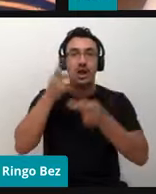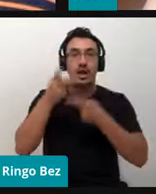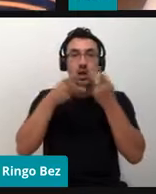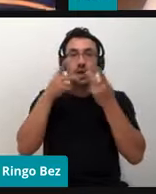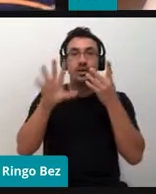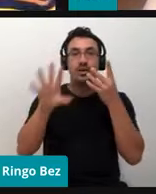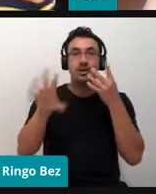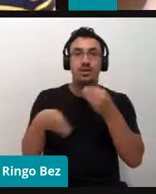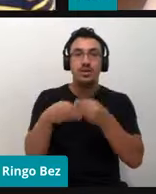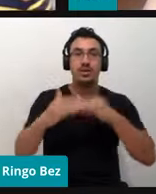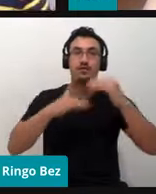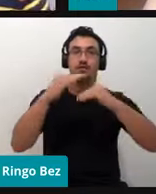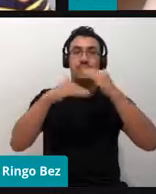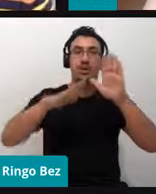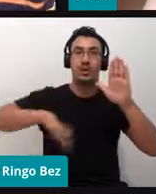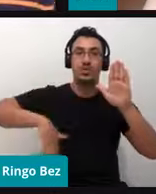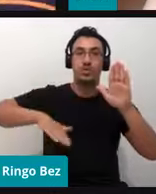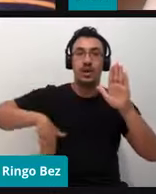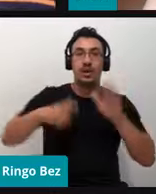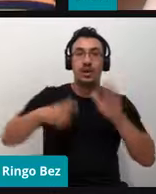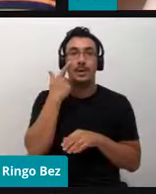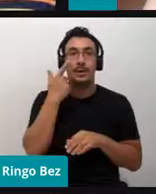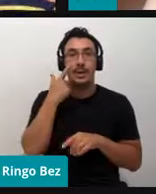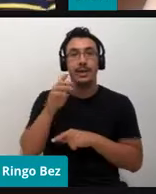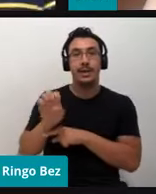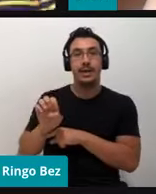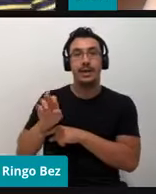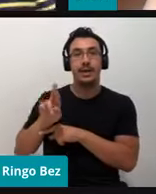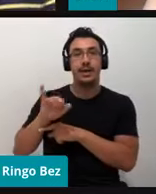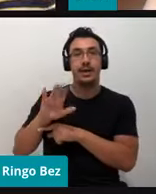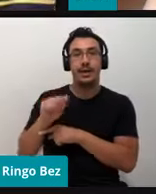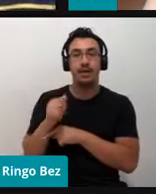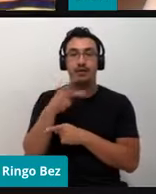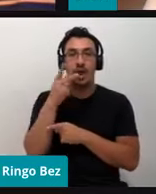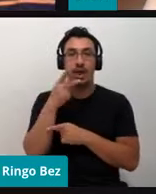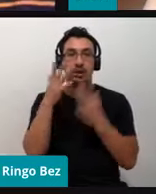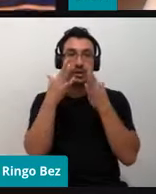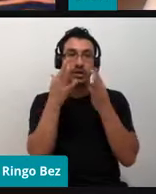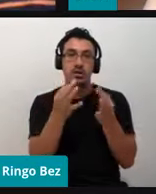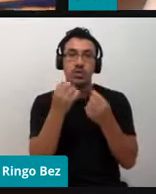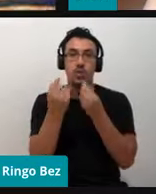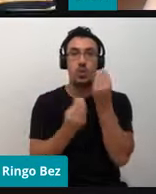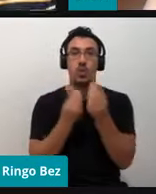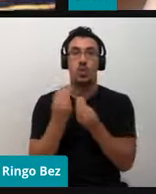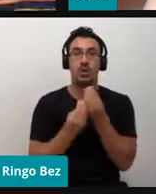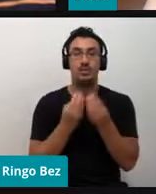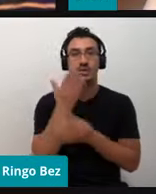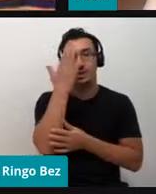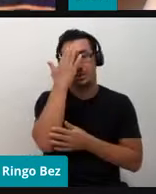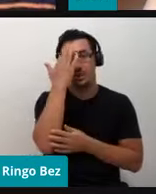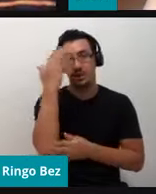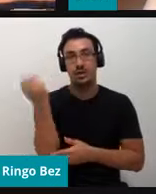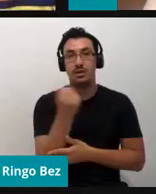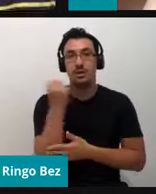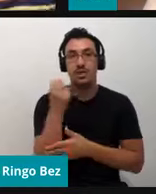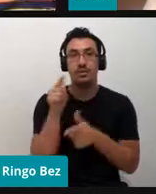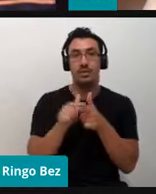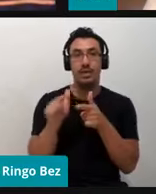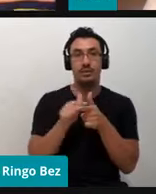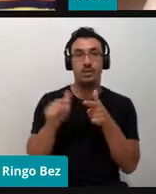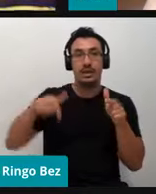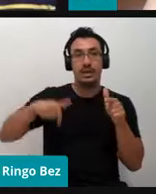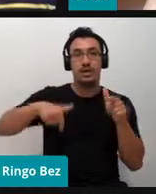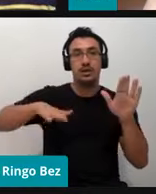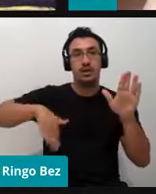desenvolvimento do litoral, né? A Érica chamando a atenção, né, do o agravamento que nós vamos ter aqui no litoral do Paraná em